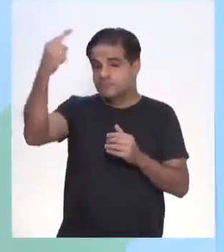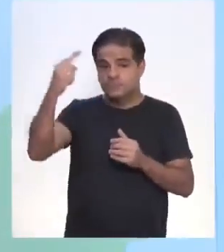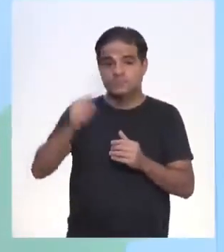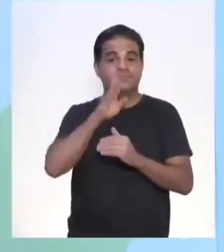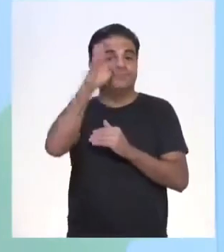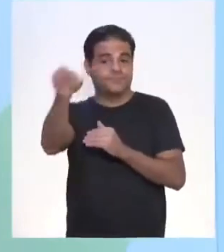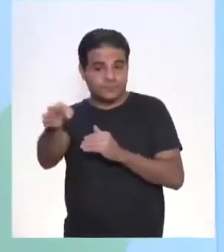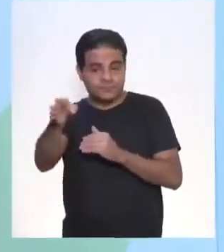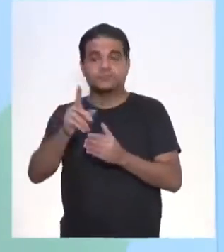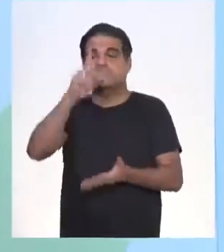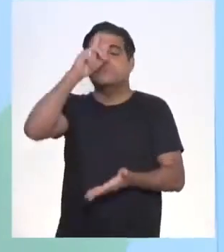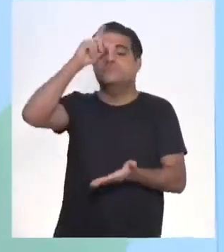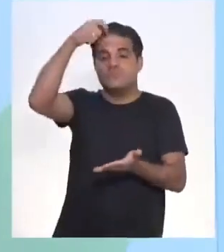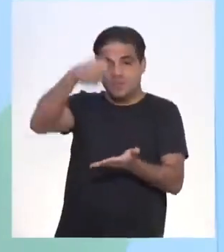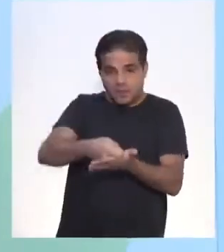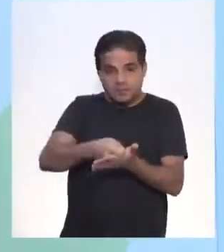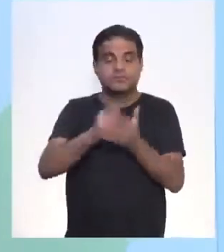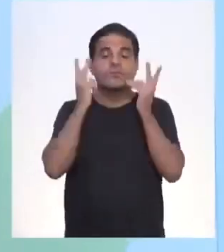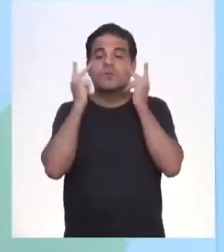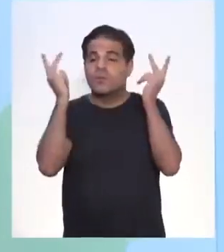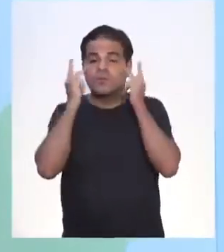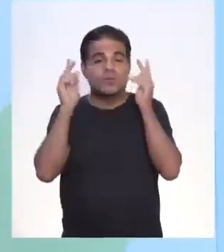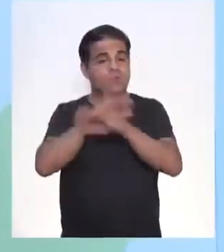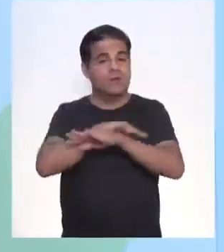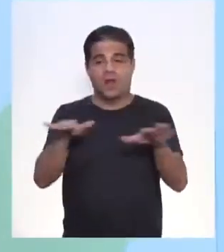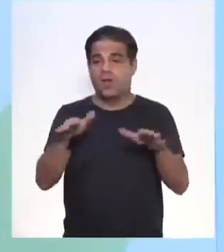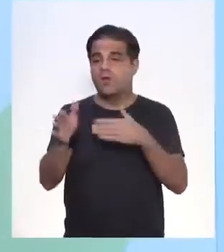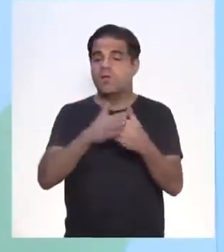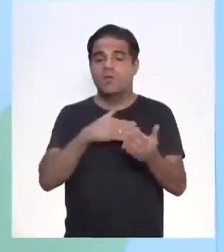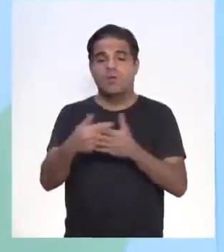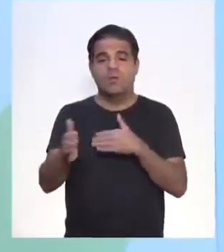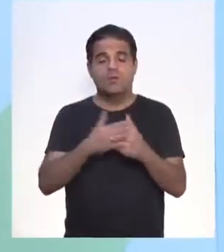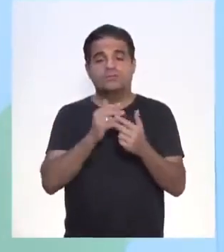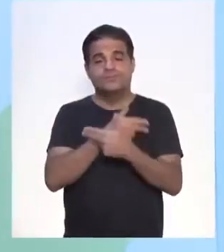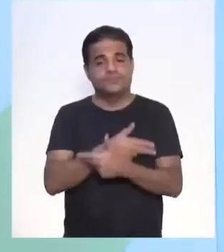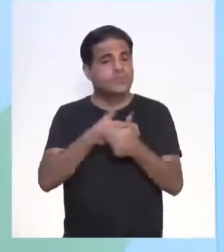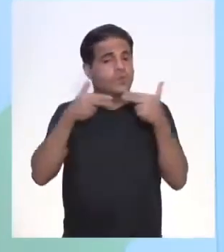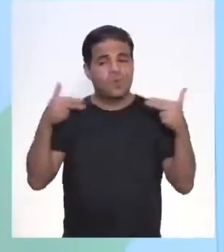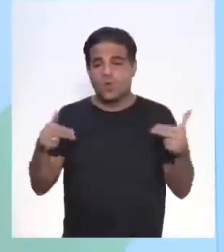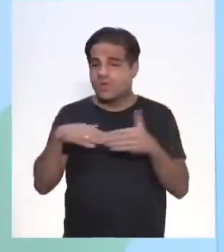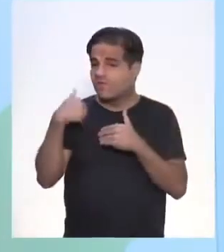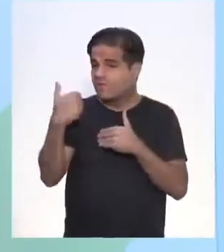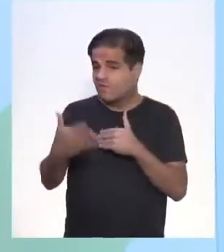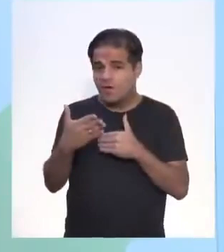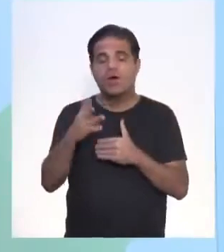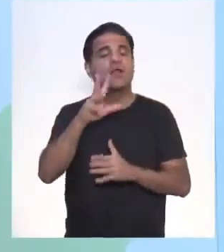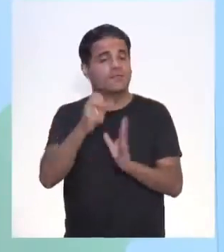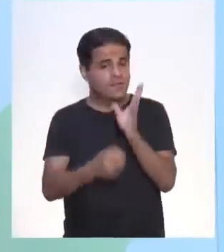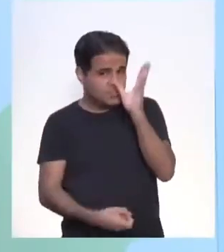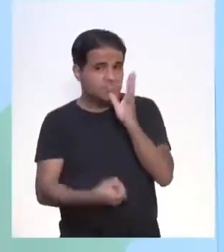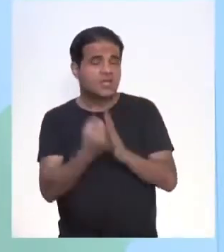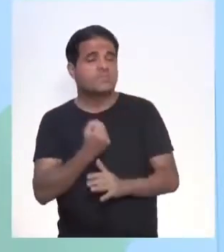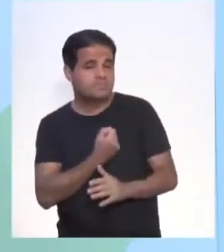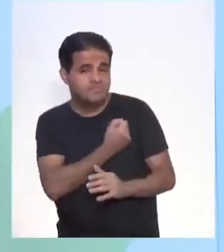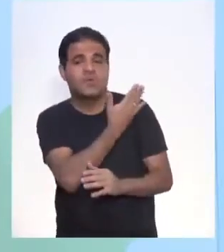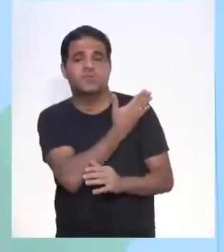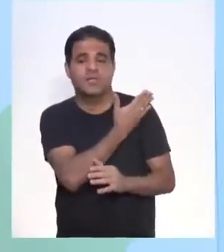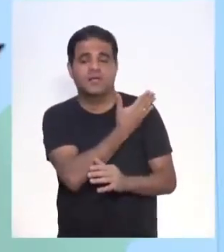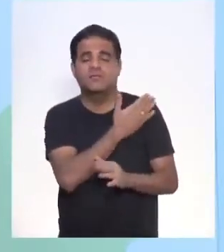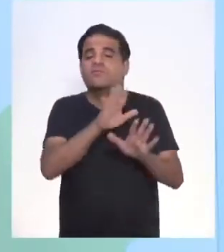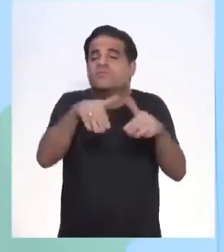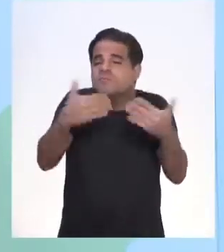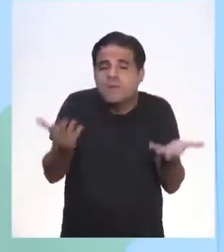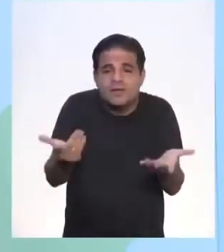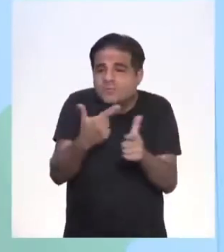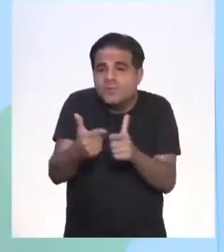lá e determina o que é natural, e qualquer coisa que esteja fora disso vai gerar preconceito. Só que o problema é,